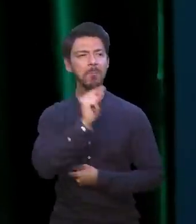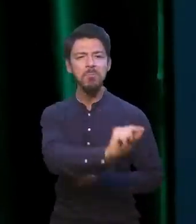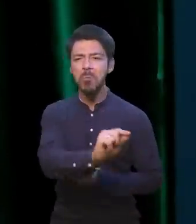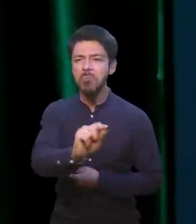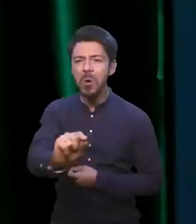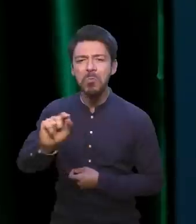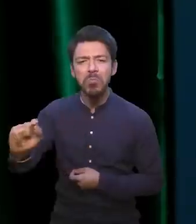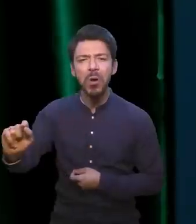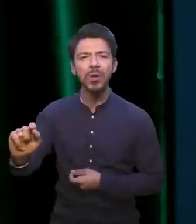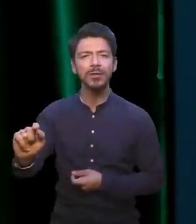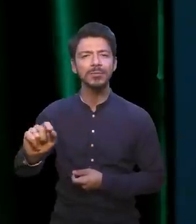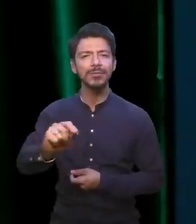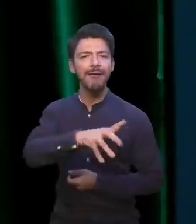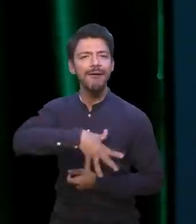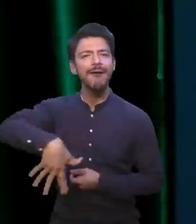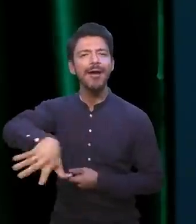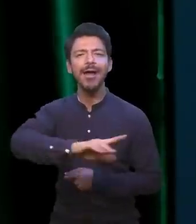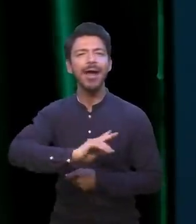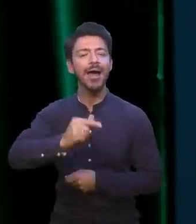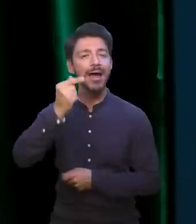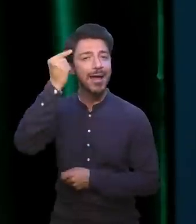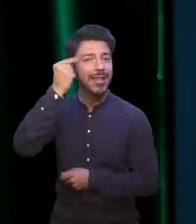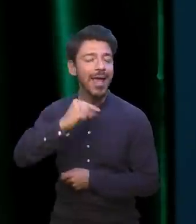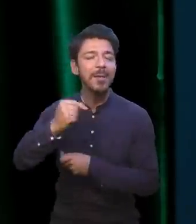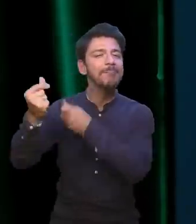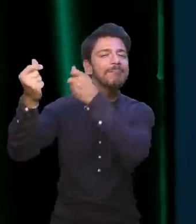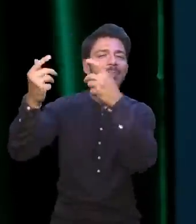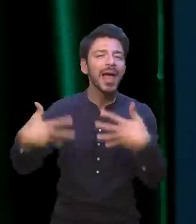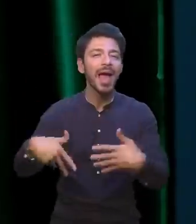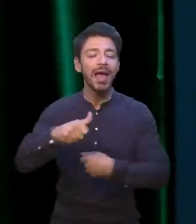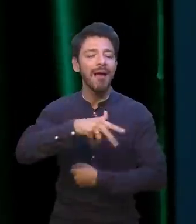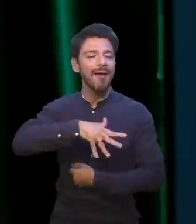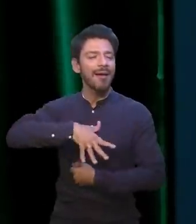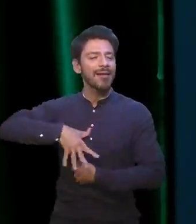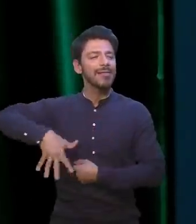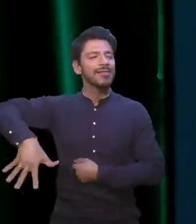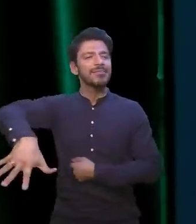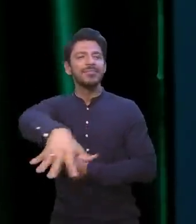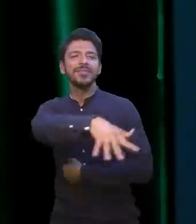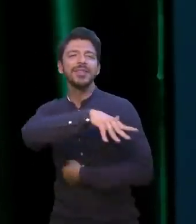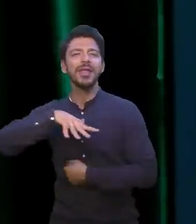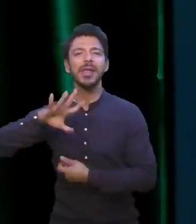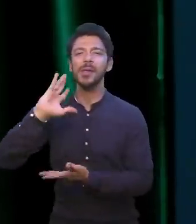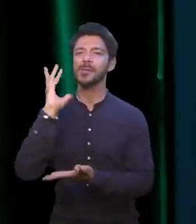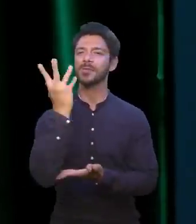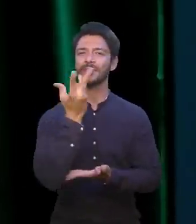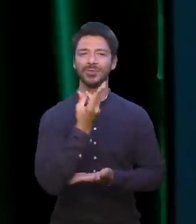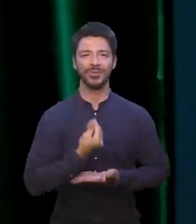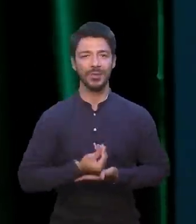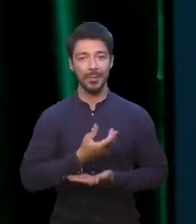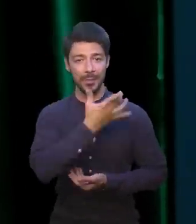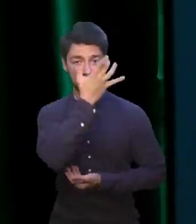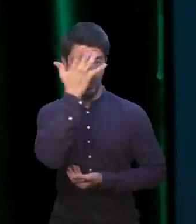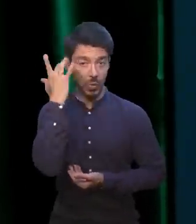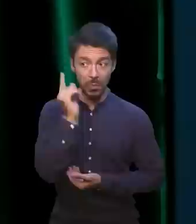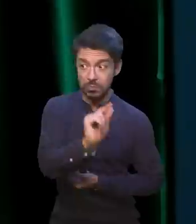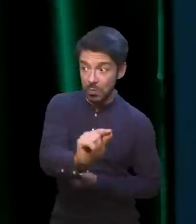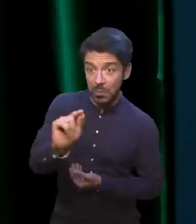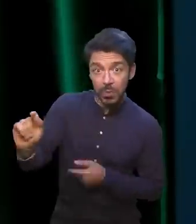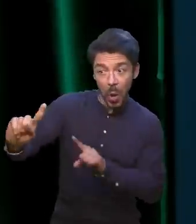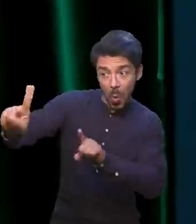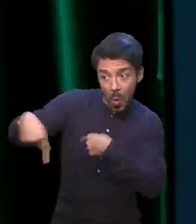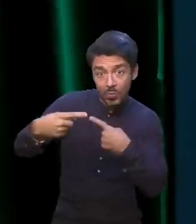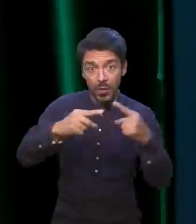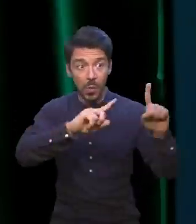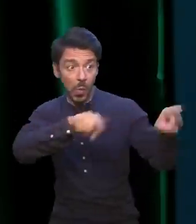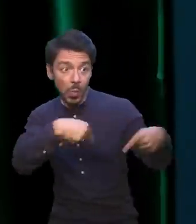receptividade em nosso, Kardec chamava, em nossa atmosfera espiritual. Porque as pessoas podem vibrar contra nós, podem desejar